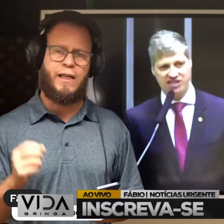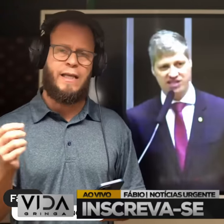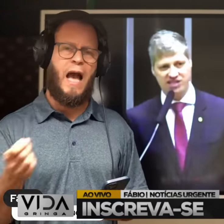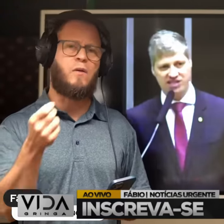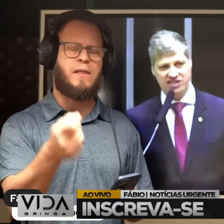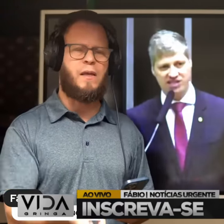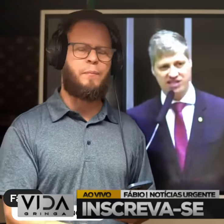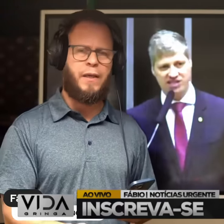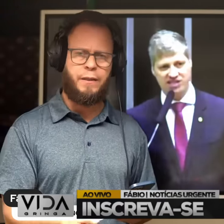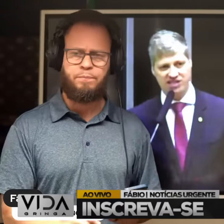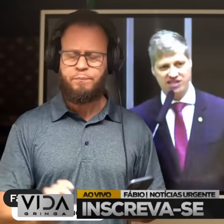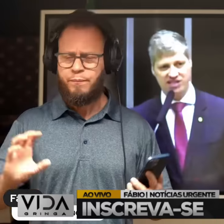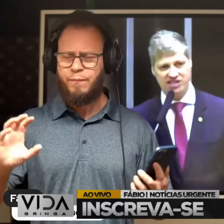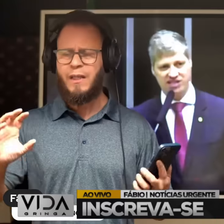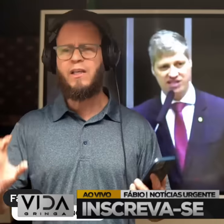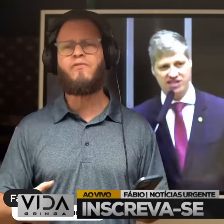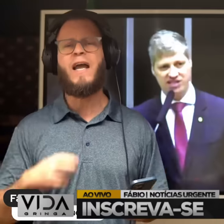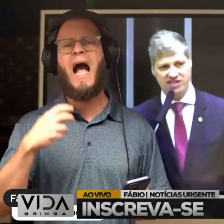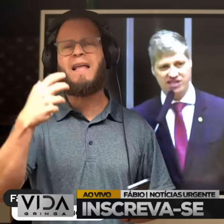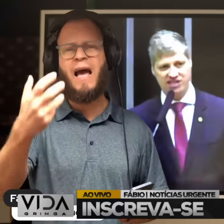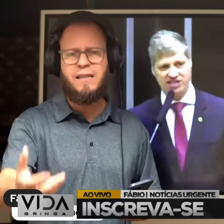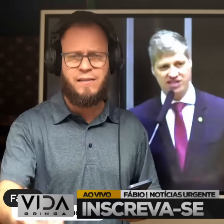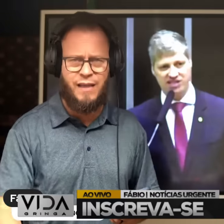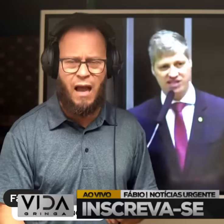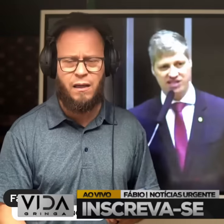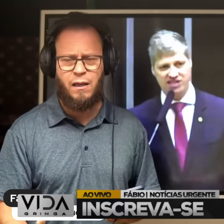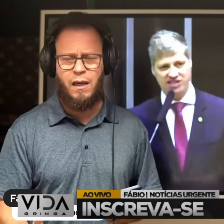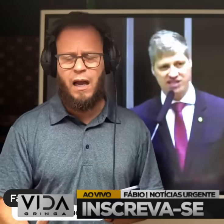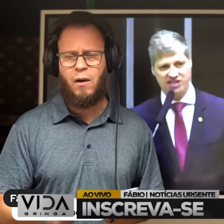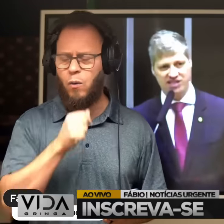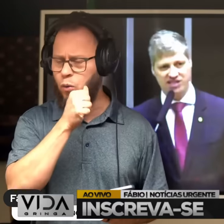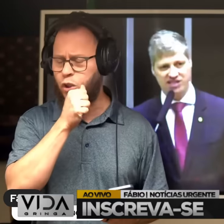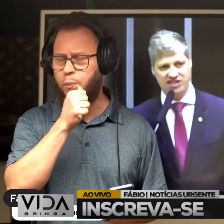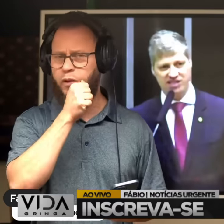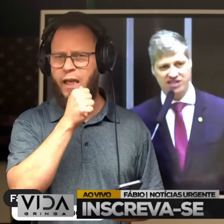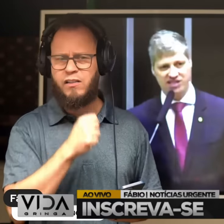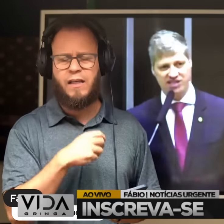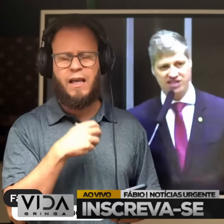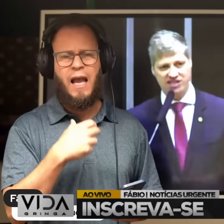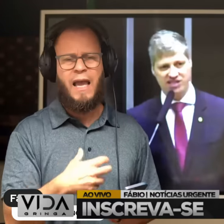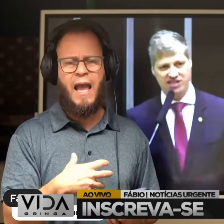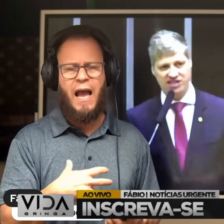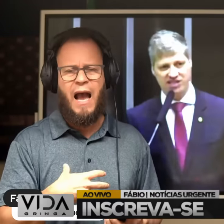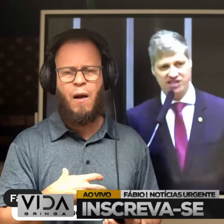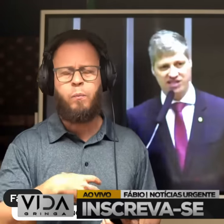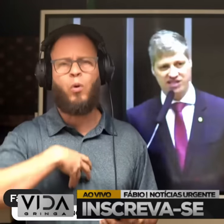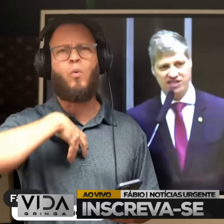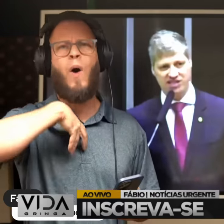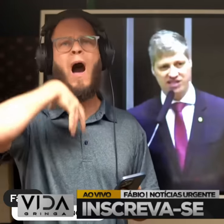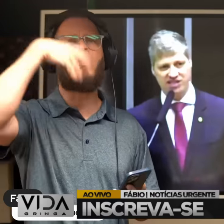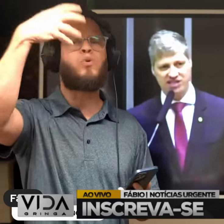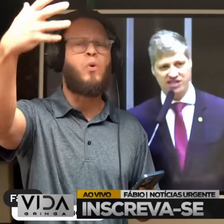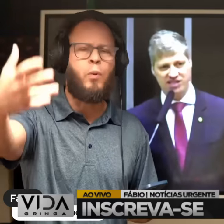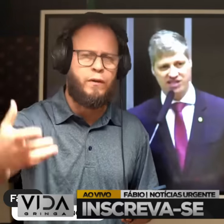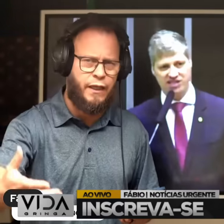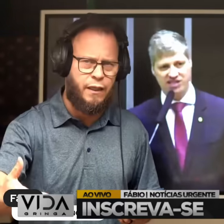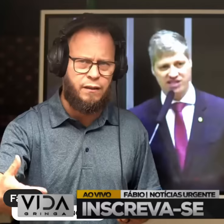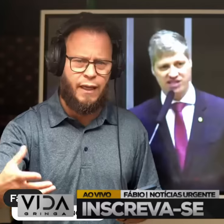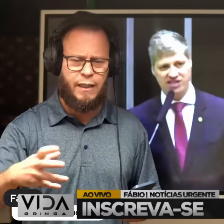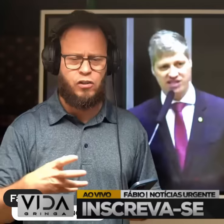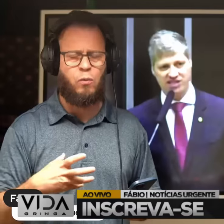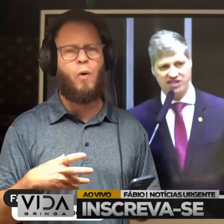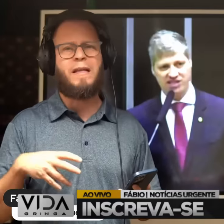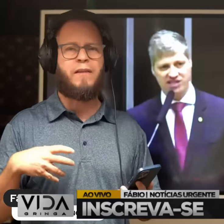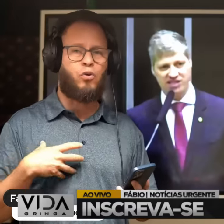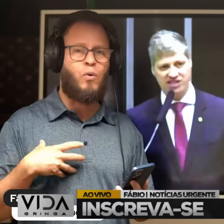de criar uma CPI que vai analisar os poderes, o alto poder, né,